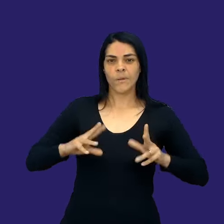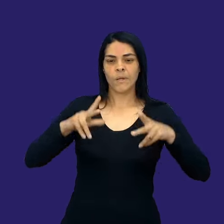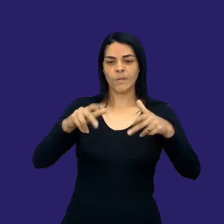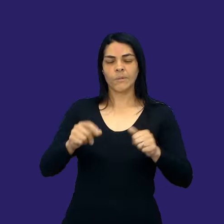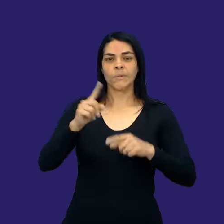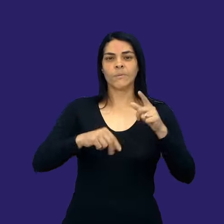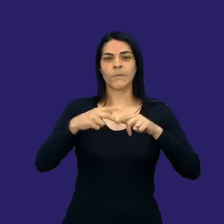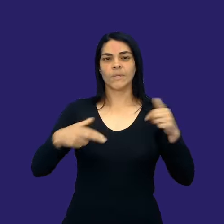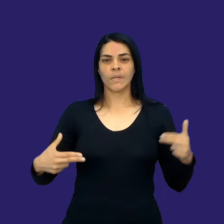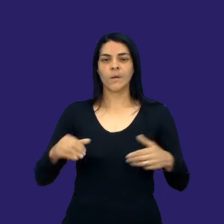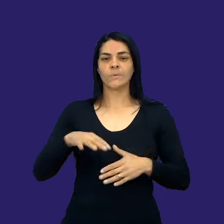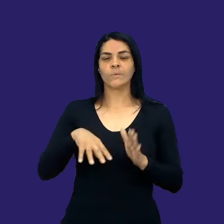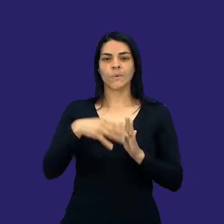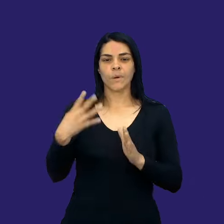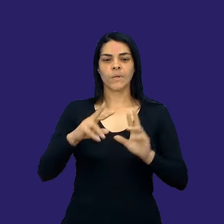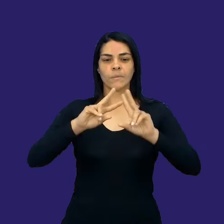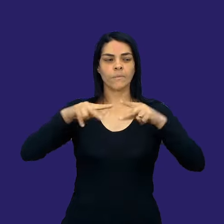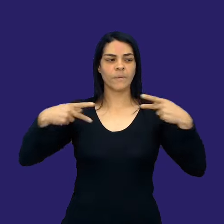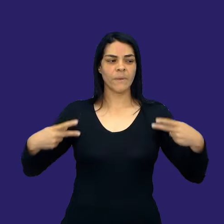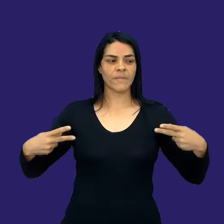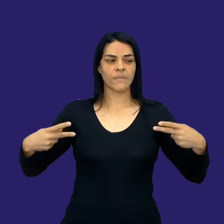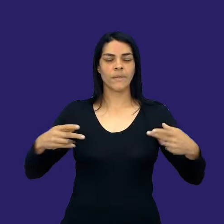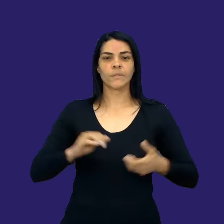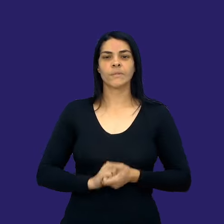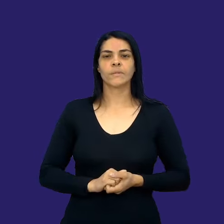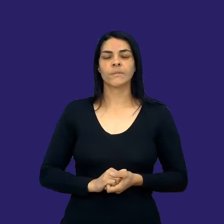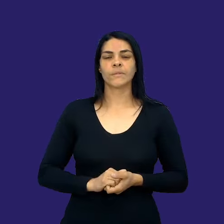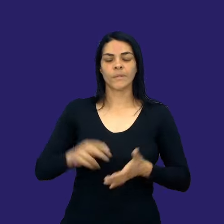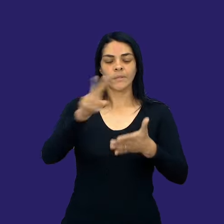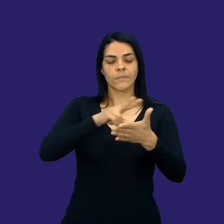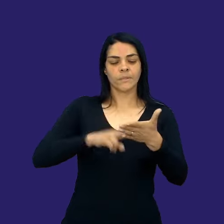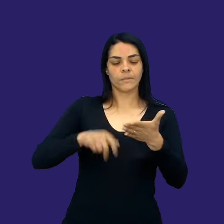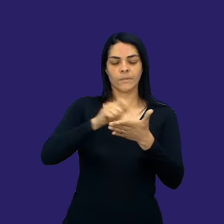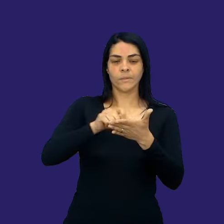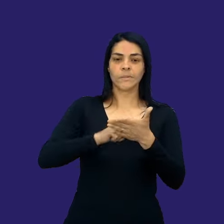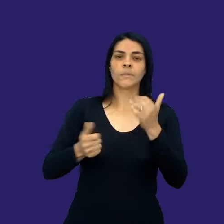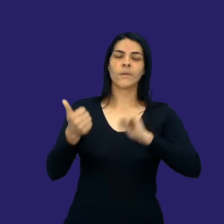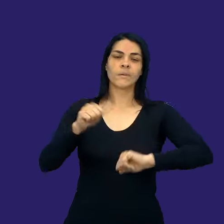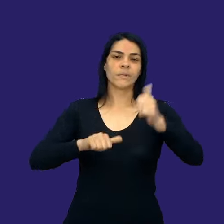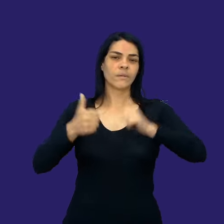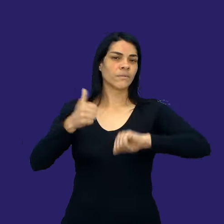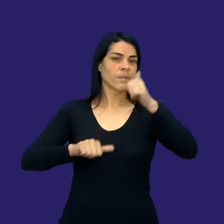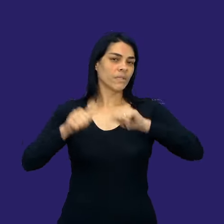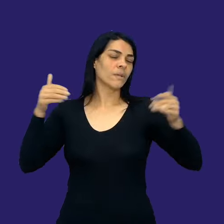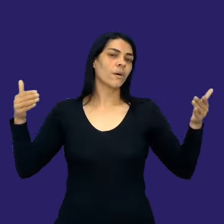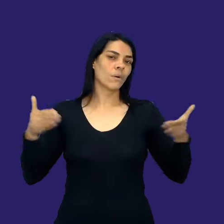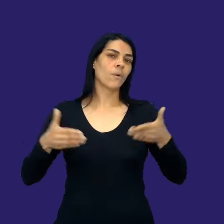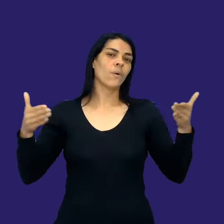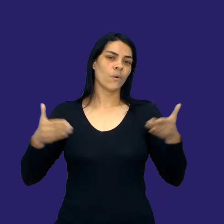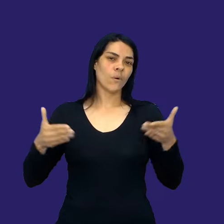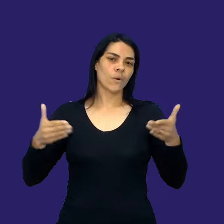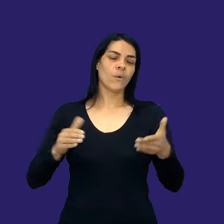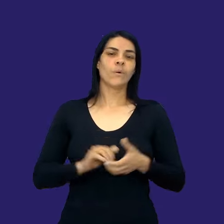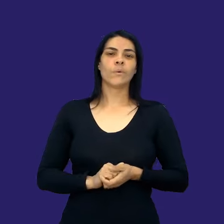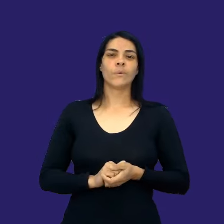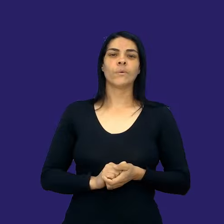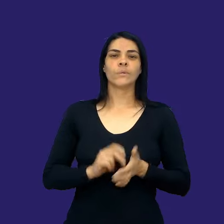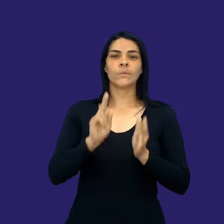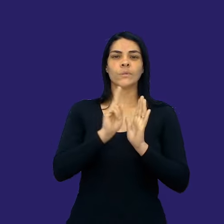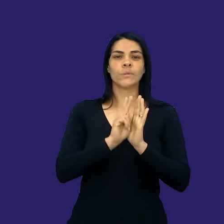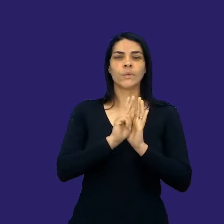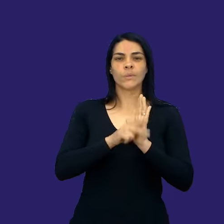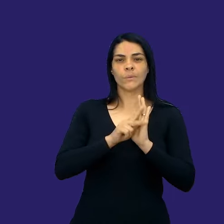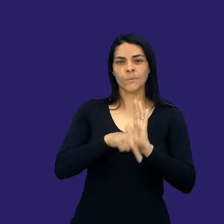quarto bimestre, que é o processo de leitura, escrita e avaliação, hoje priorizando o processo de